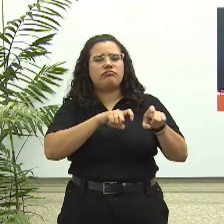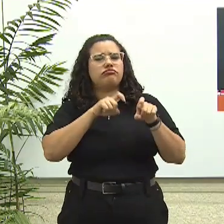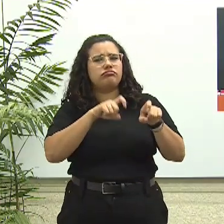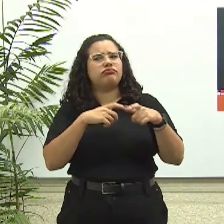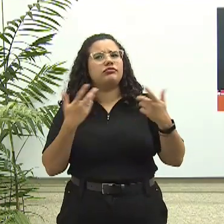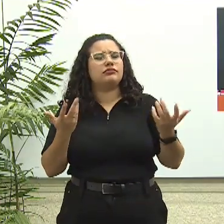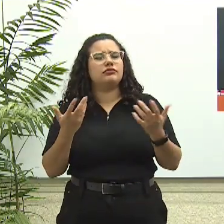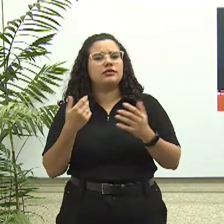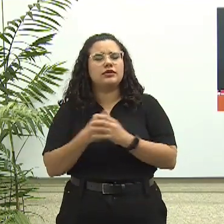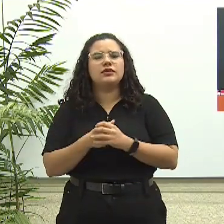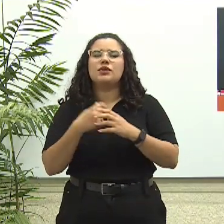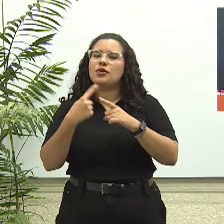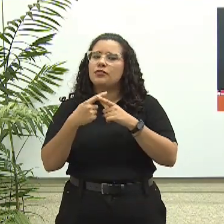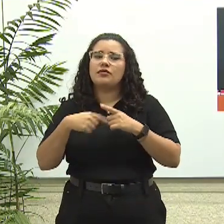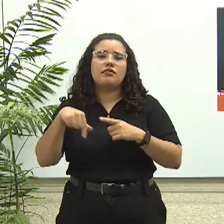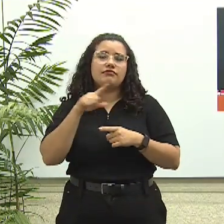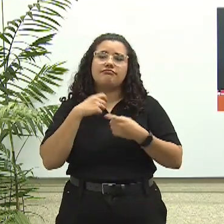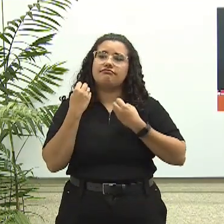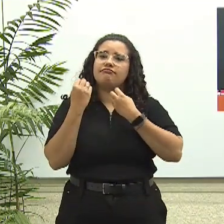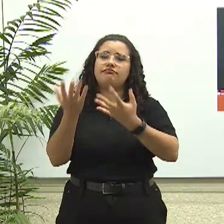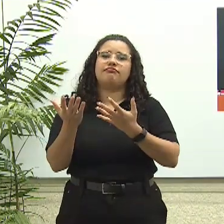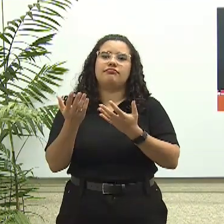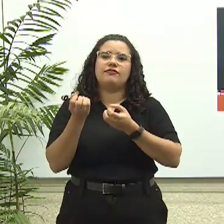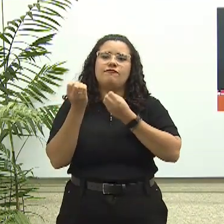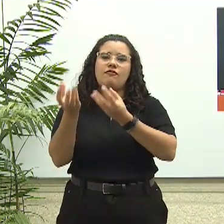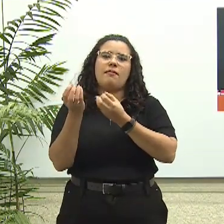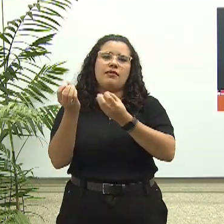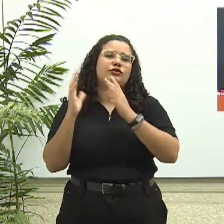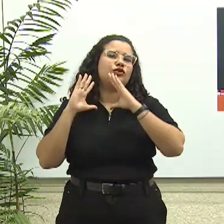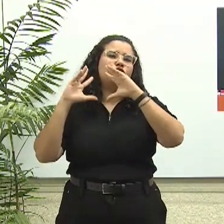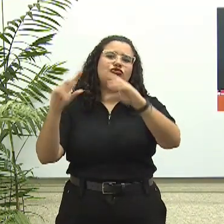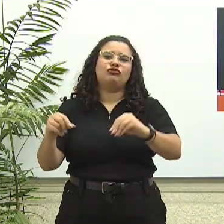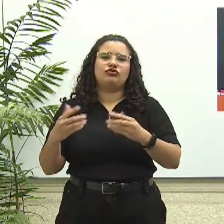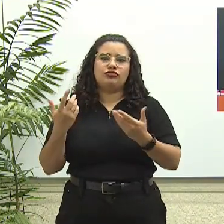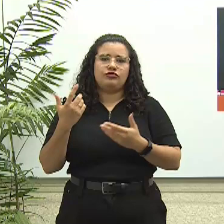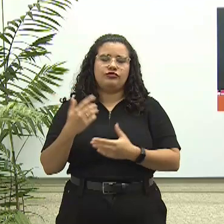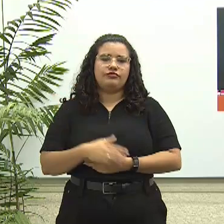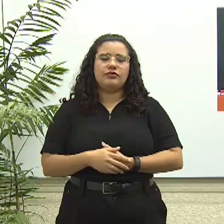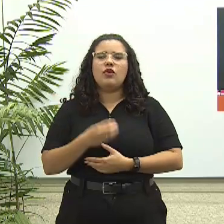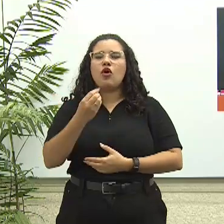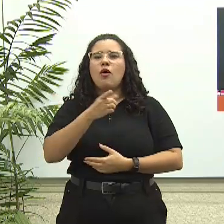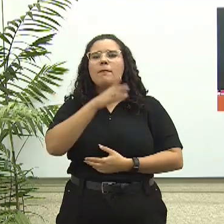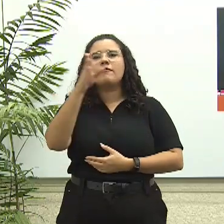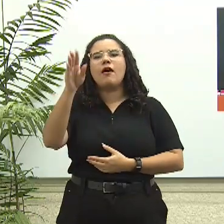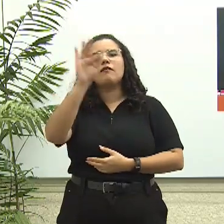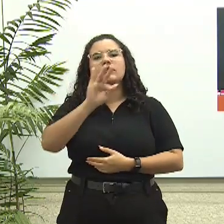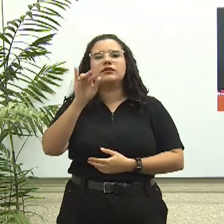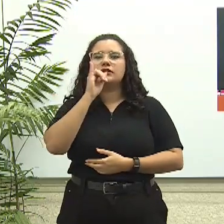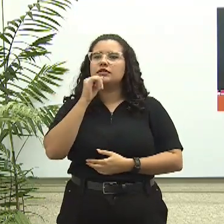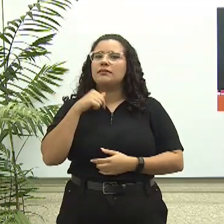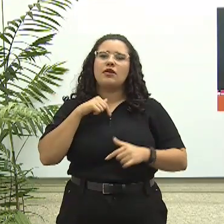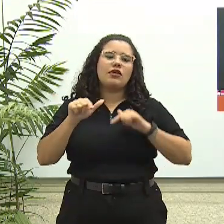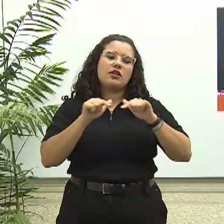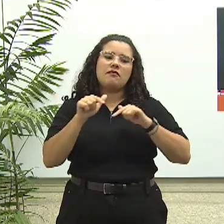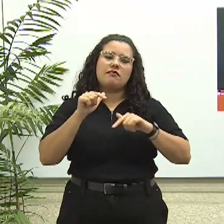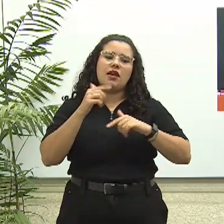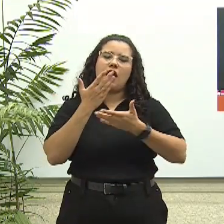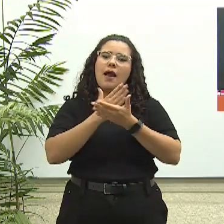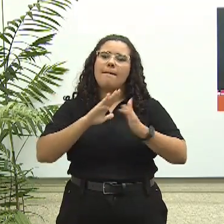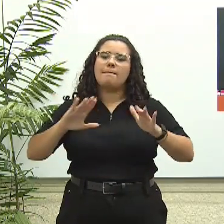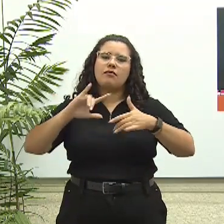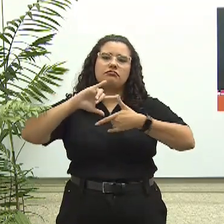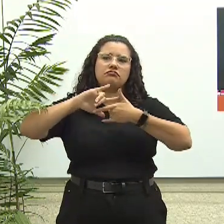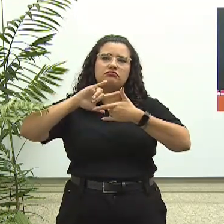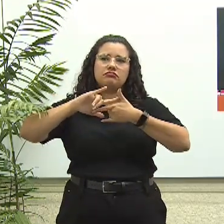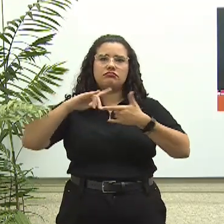porque a gente entregou os dados você não consegue né como que você vai uma universidade vai falar assim ah não trabalho mais com a Microsoft a gente